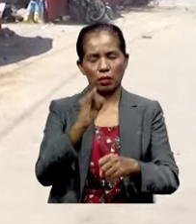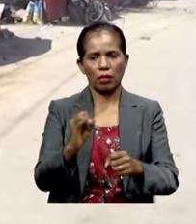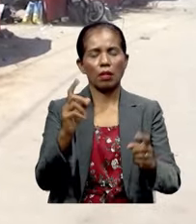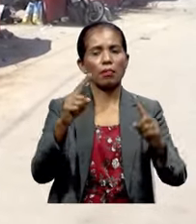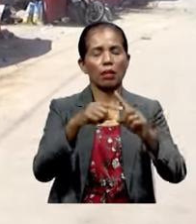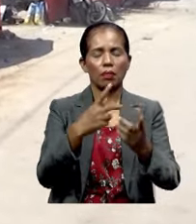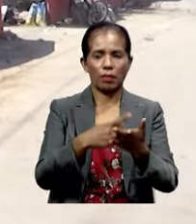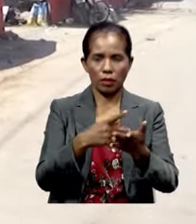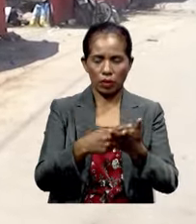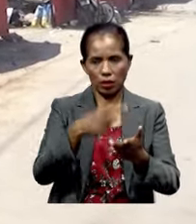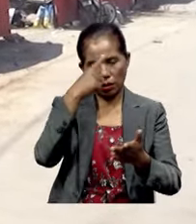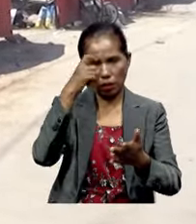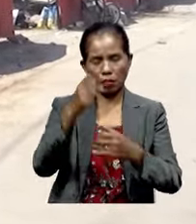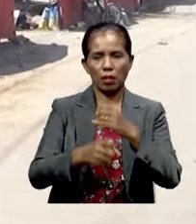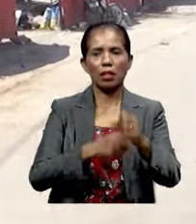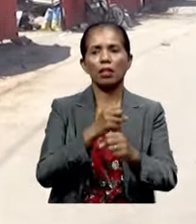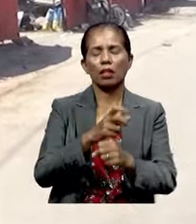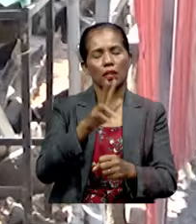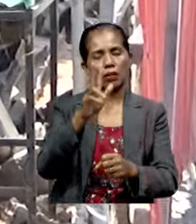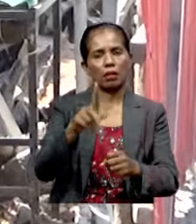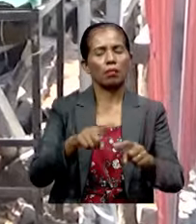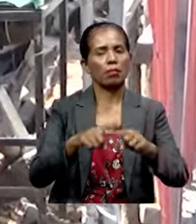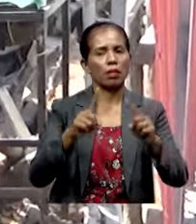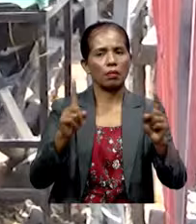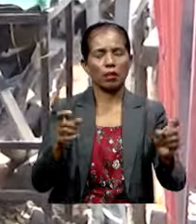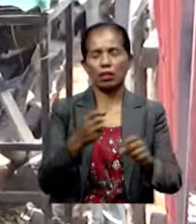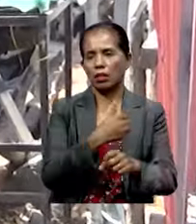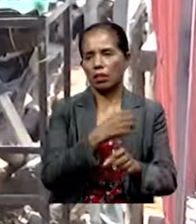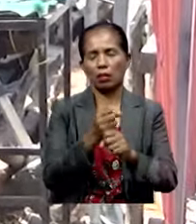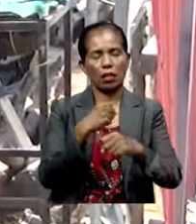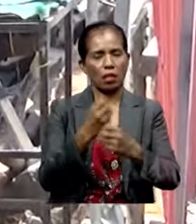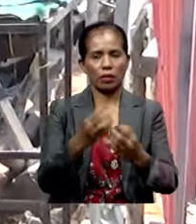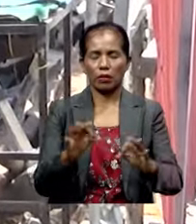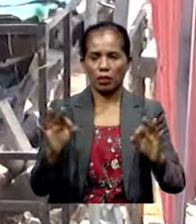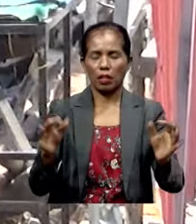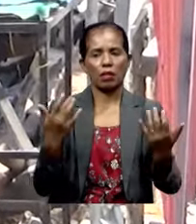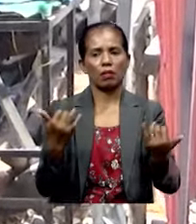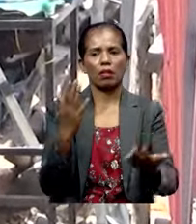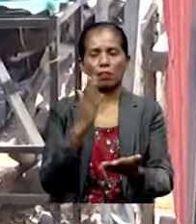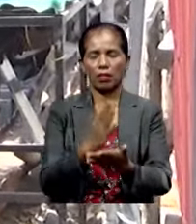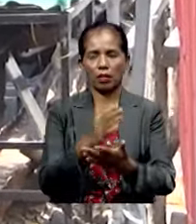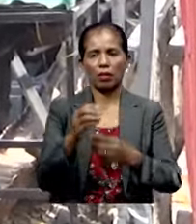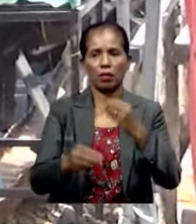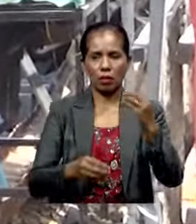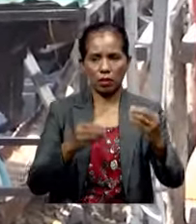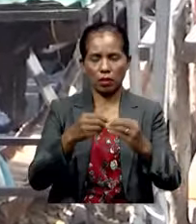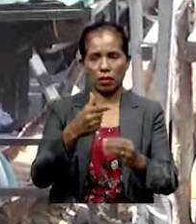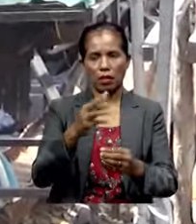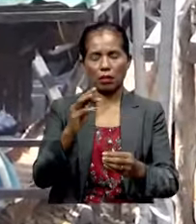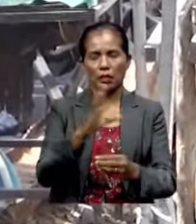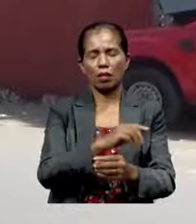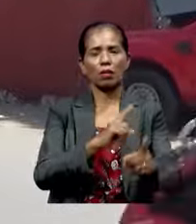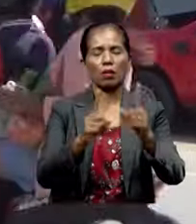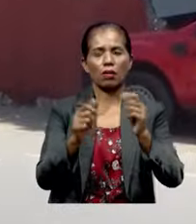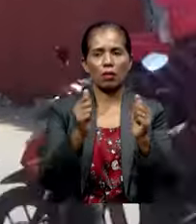projeto, também tinha todo o ano, mas bem, obra se da cremata, não agora para ela. Relaciona o assunto nesse momento, tenta